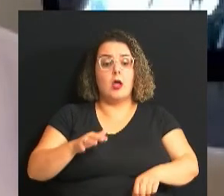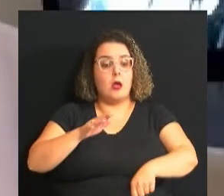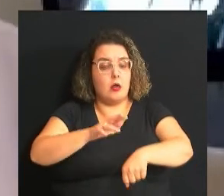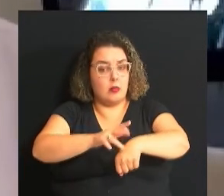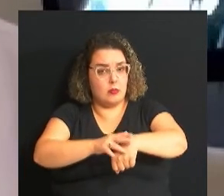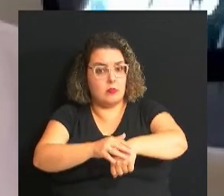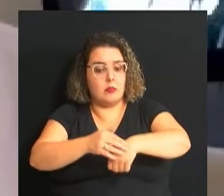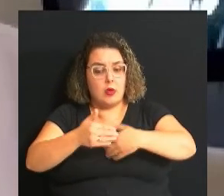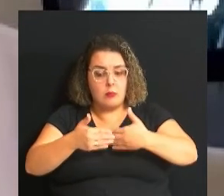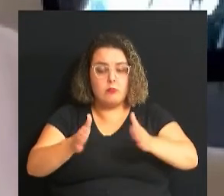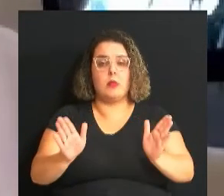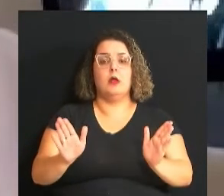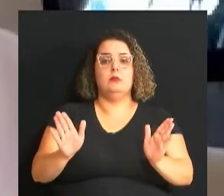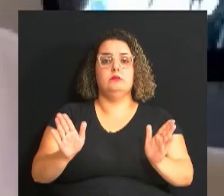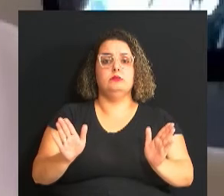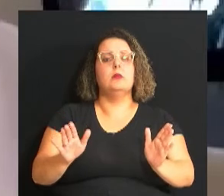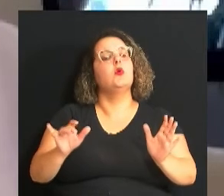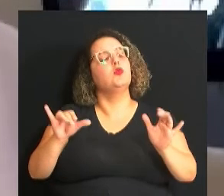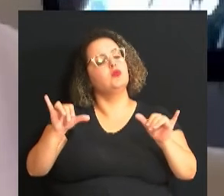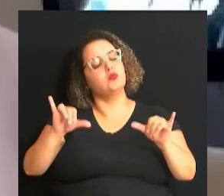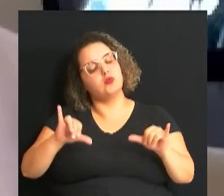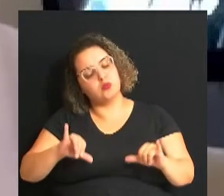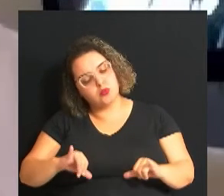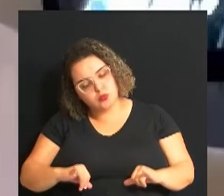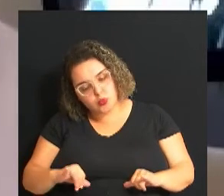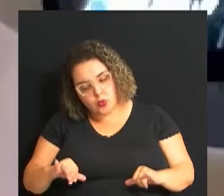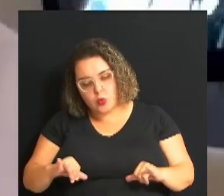aberto. Por mais que ele sofra